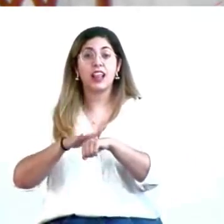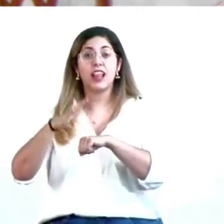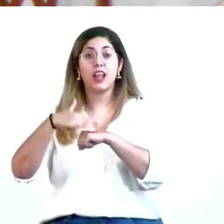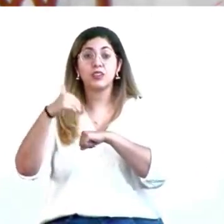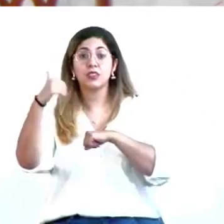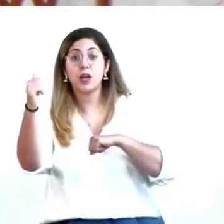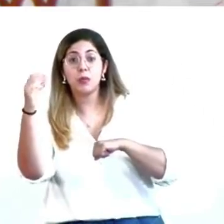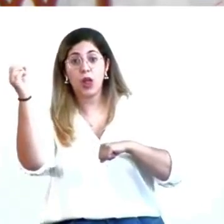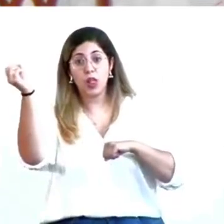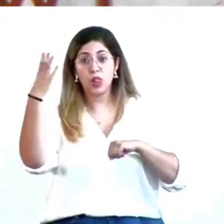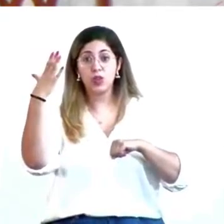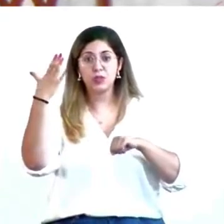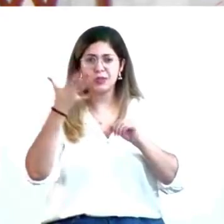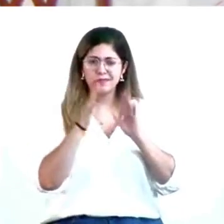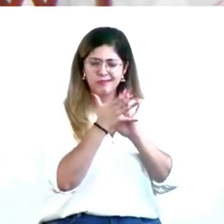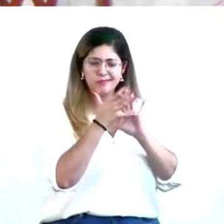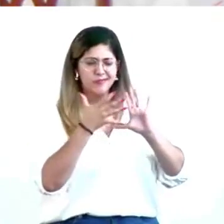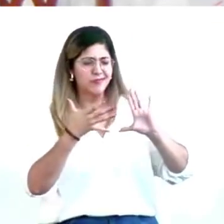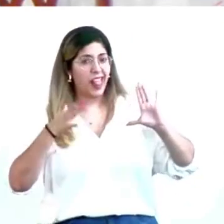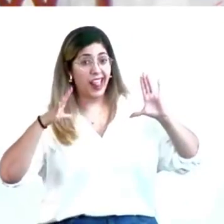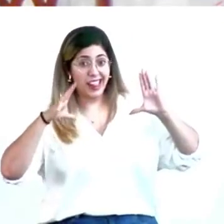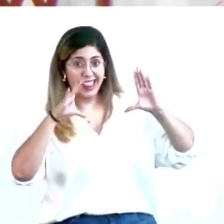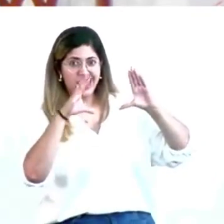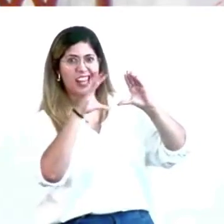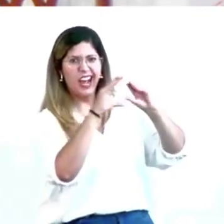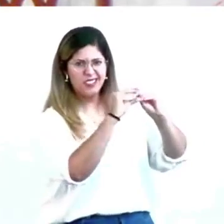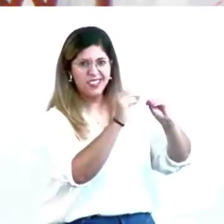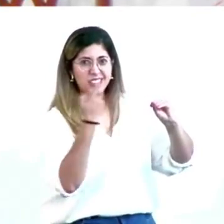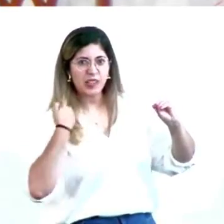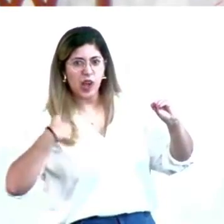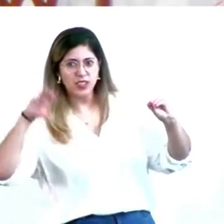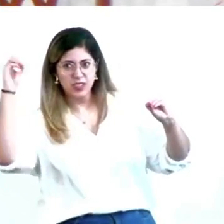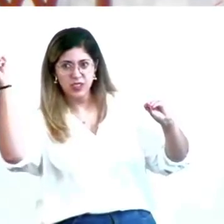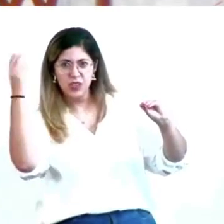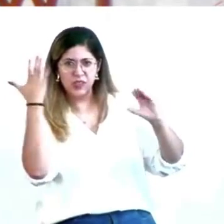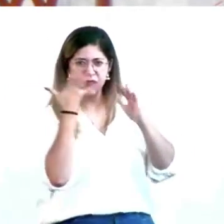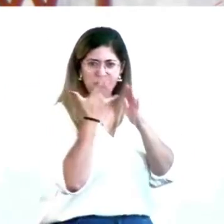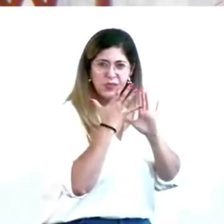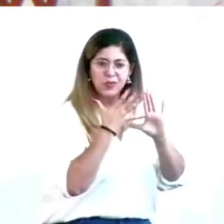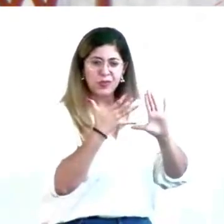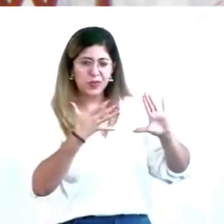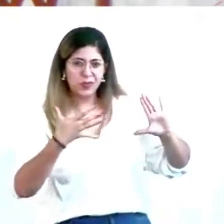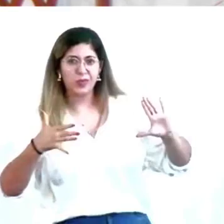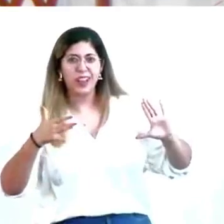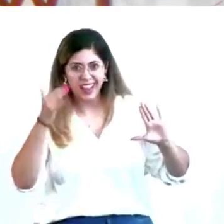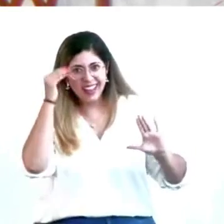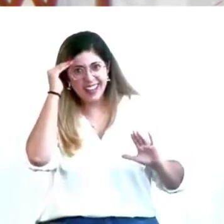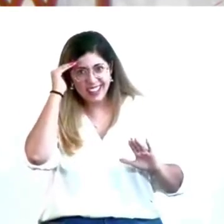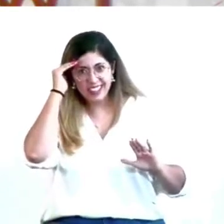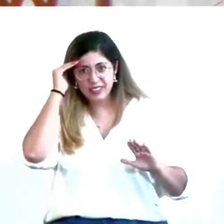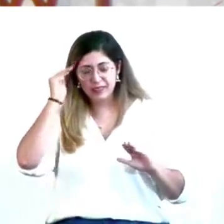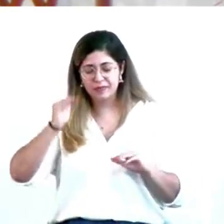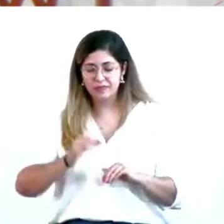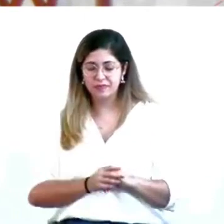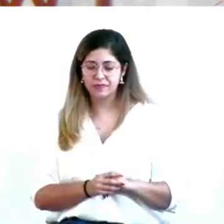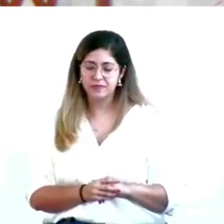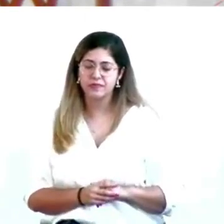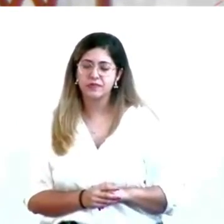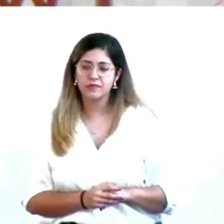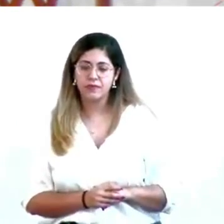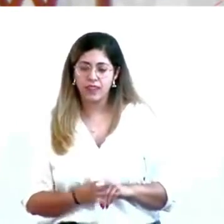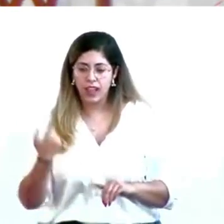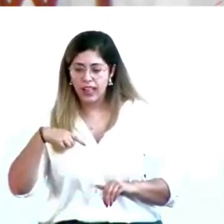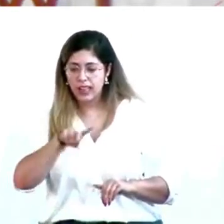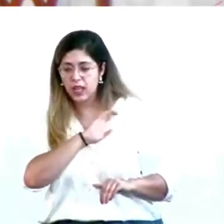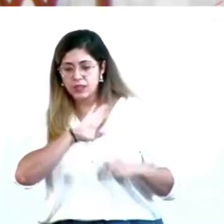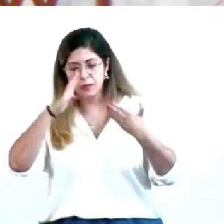trevas. Ou seja, nós não termos as trevas conduzindo a nossa vida, mas a bondade, a verdade e a justiça, e